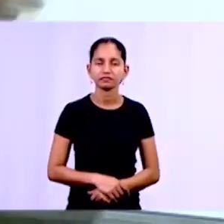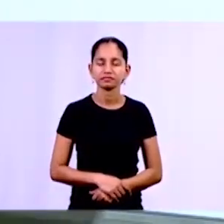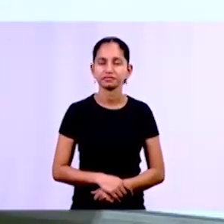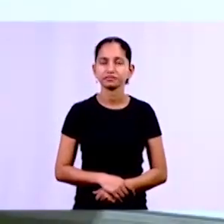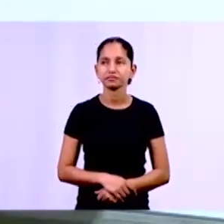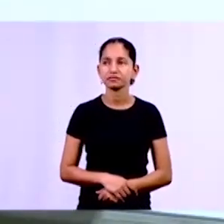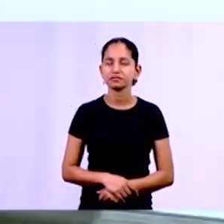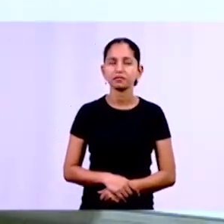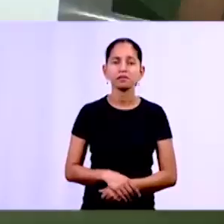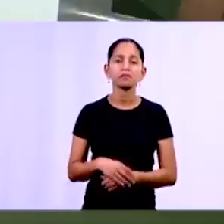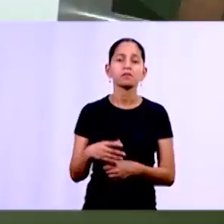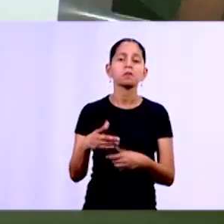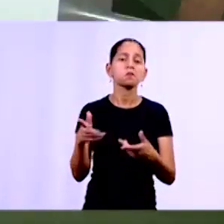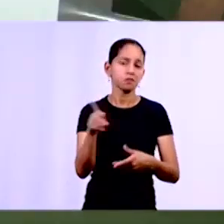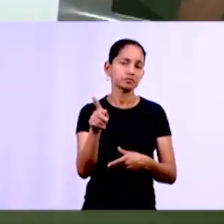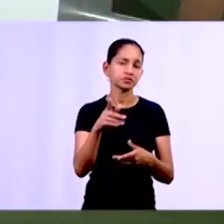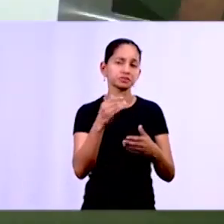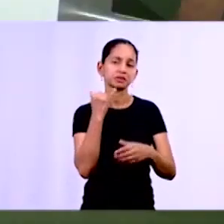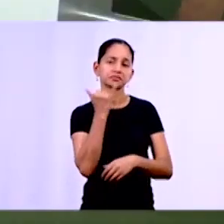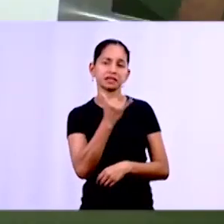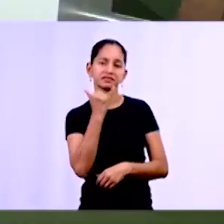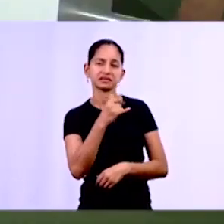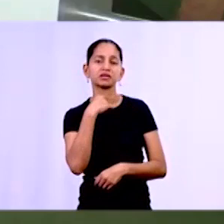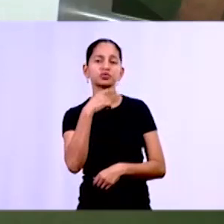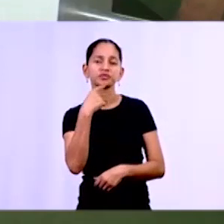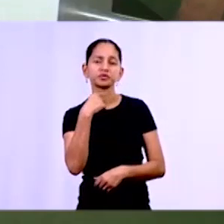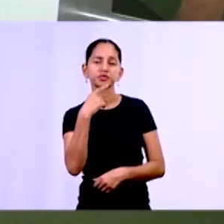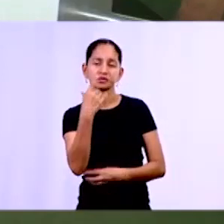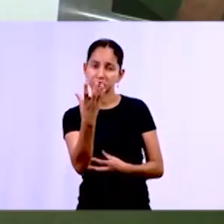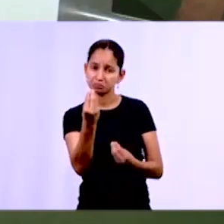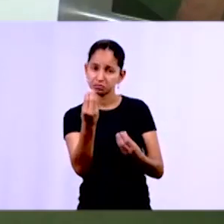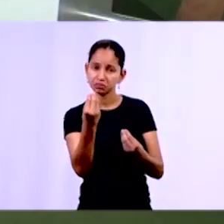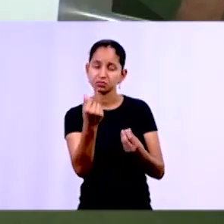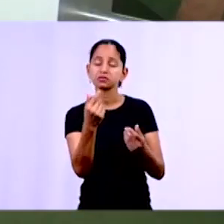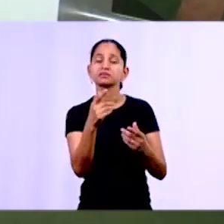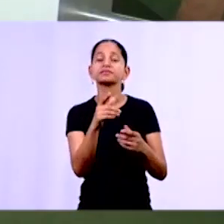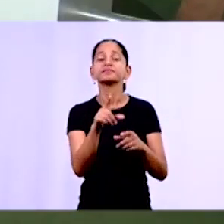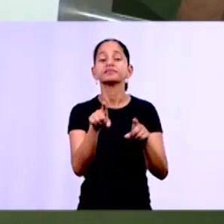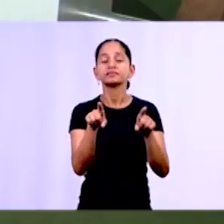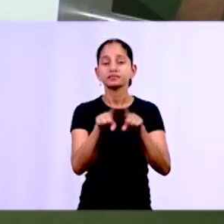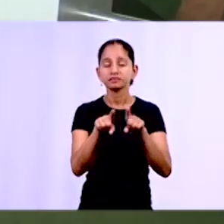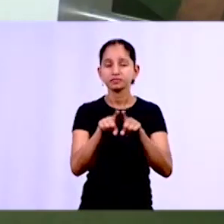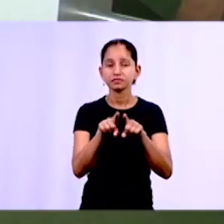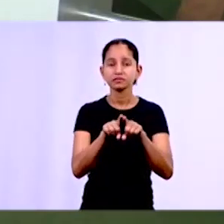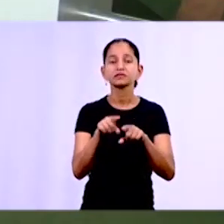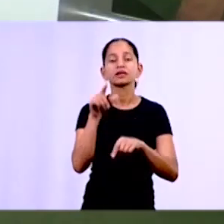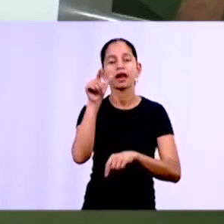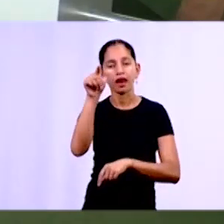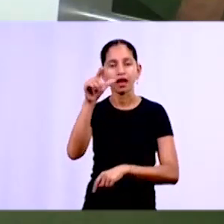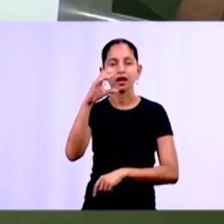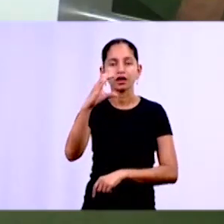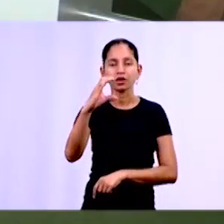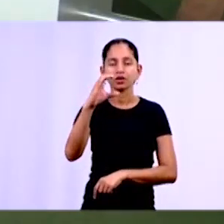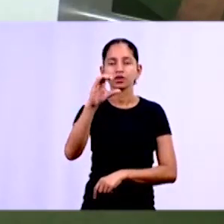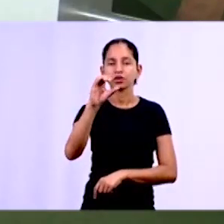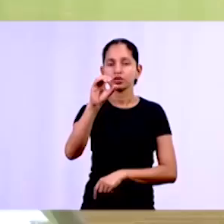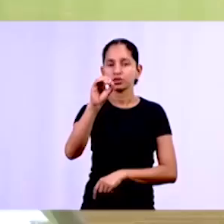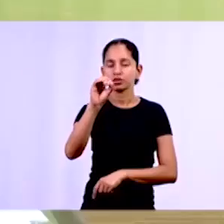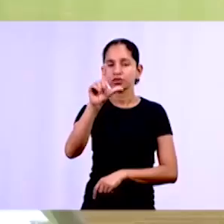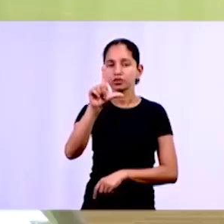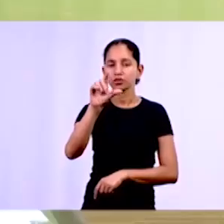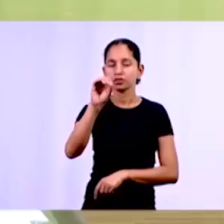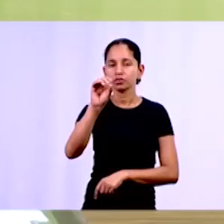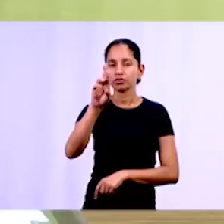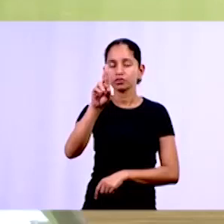E professora, você pode me parar a qualquer momento aí, se tiver mais dúvidas também. Tivemos aqui o Polo Colorado, né, falando que não foi apresentado ali